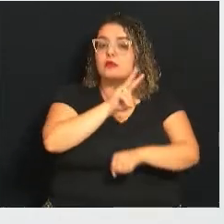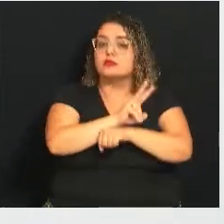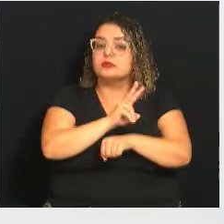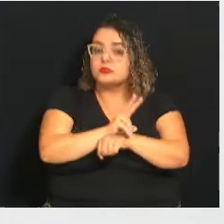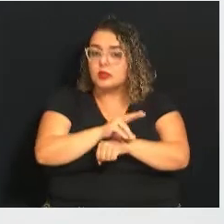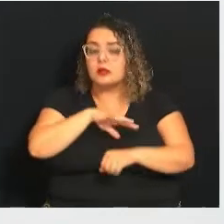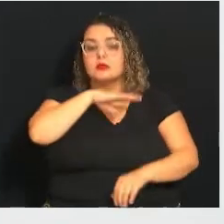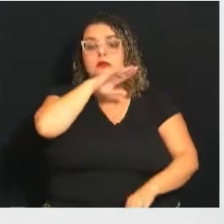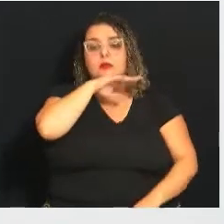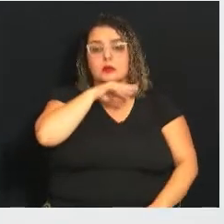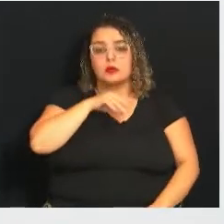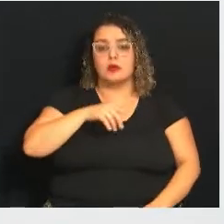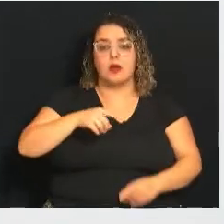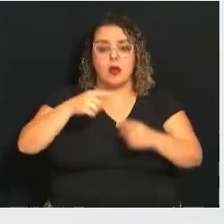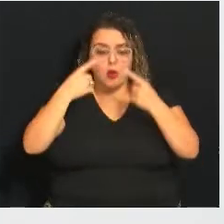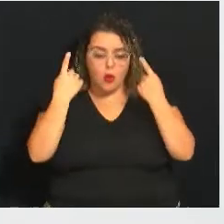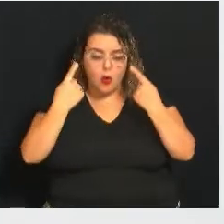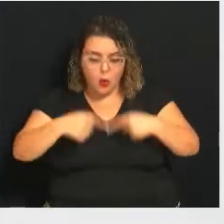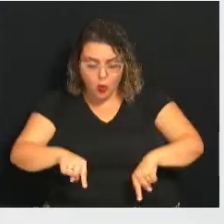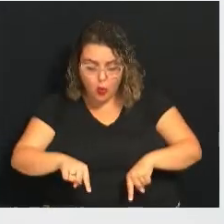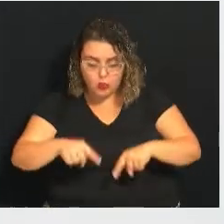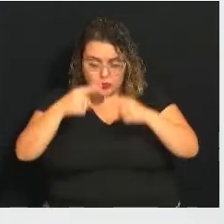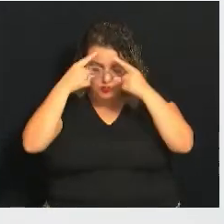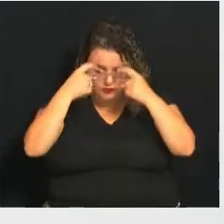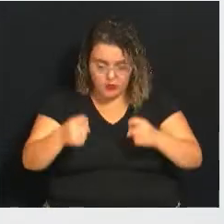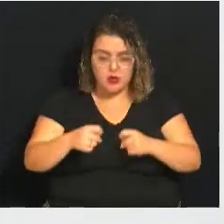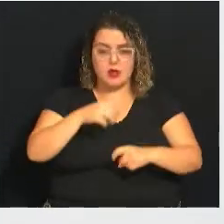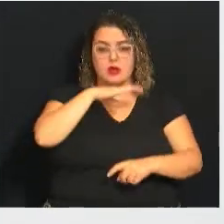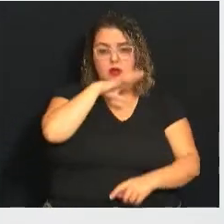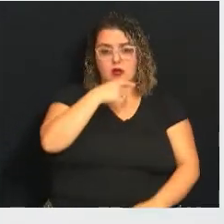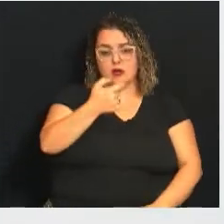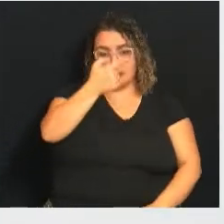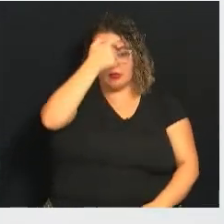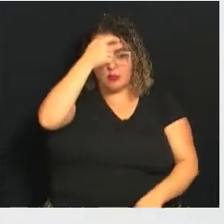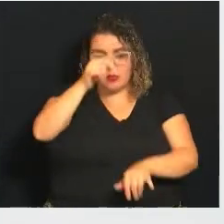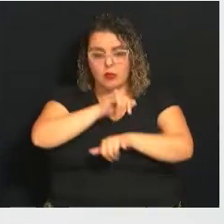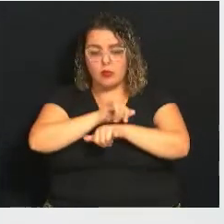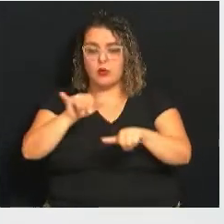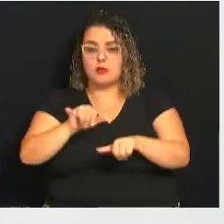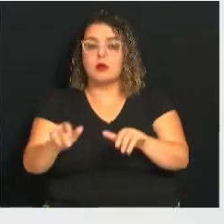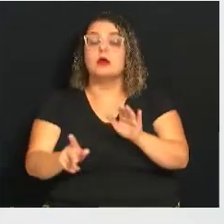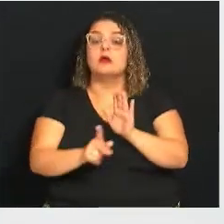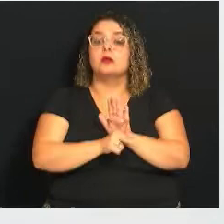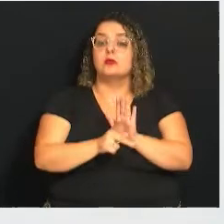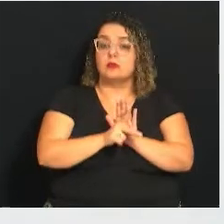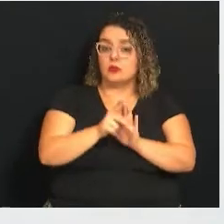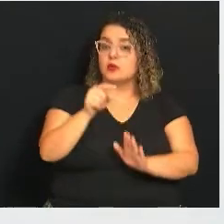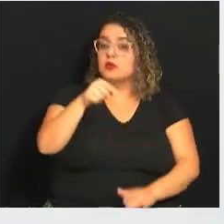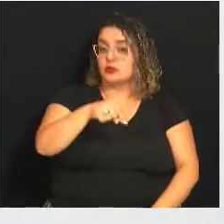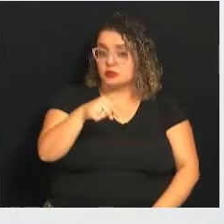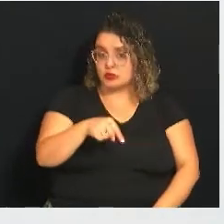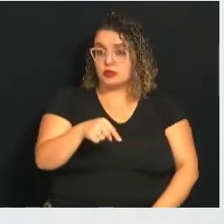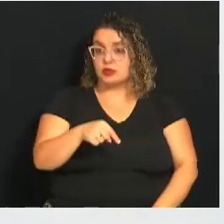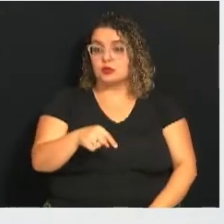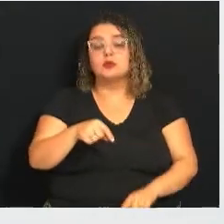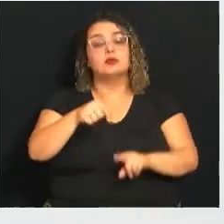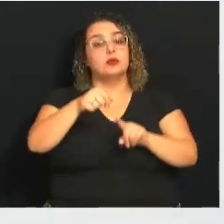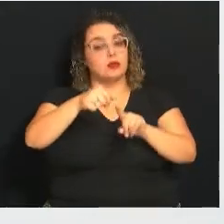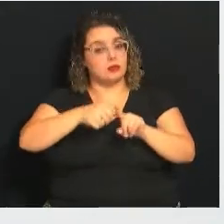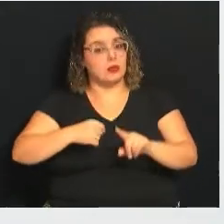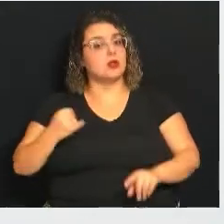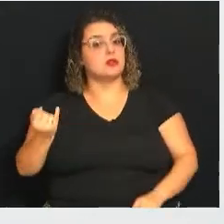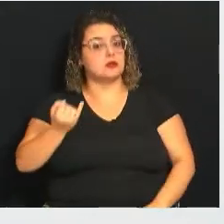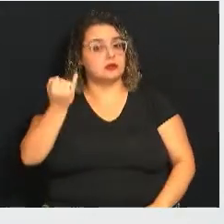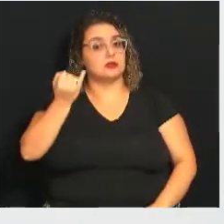animal a Crueldade Animal a conscientização e o projeto vem no mês muito importante